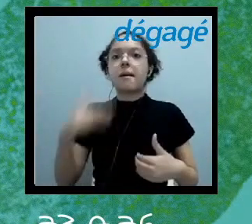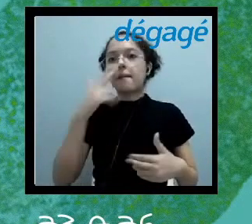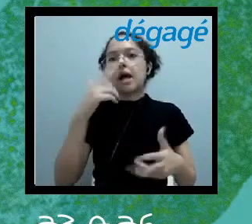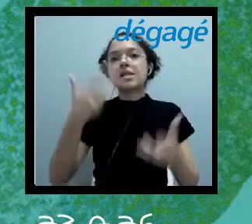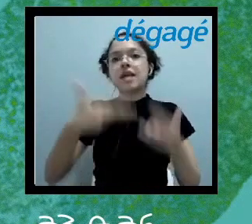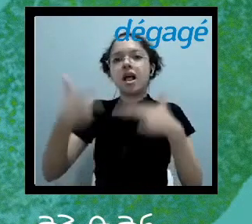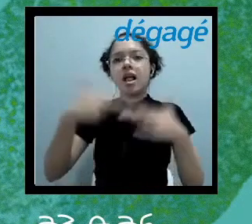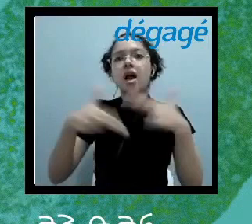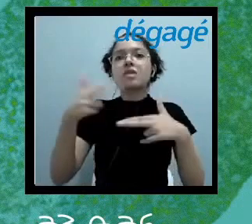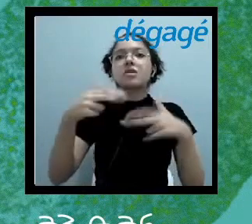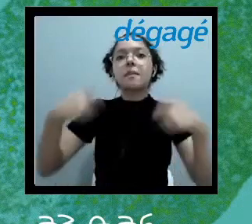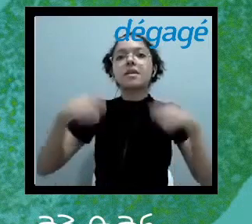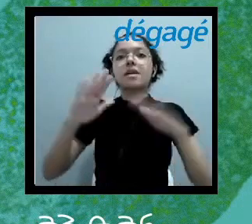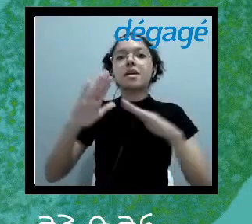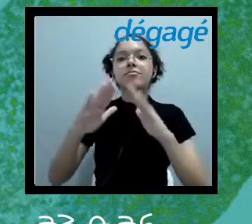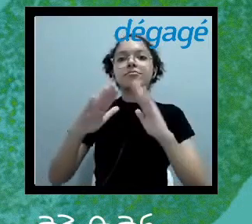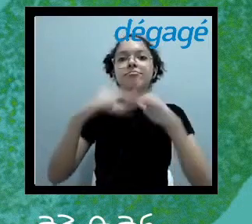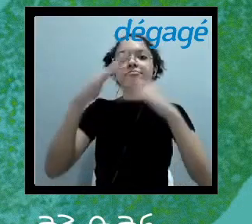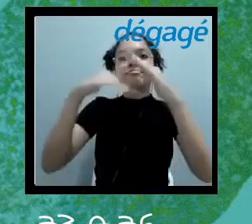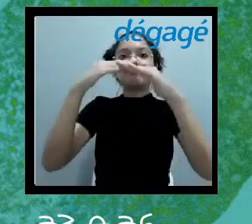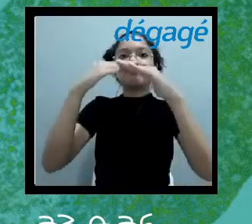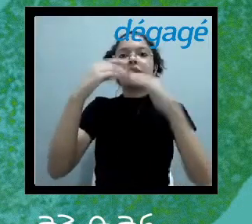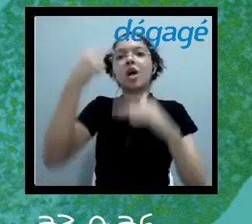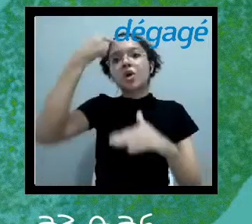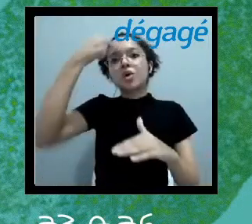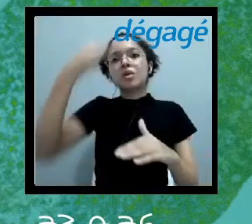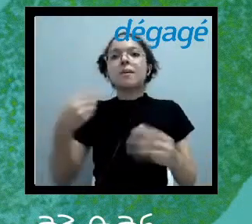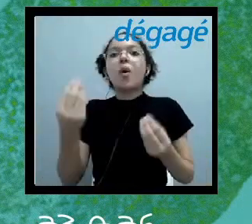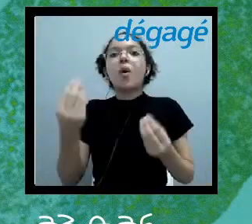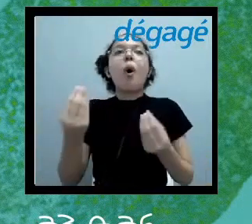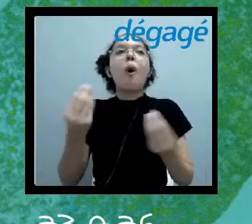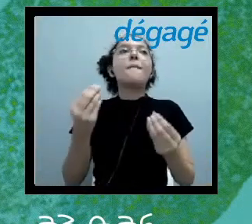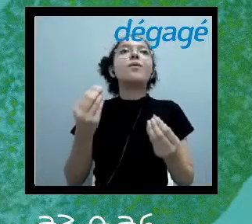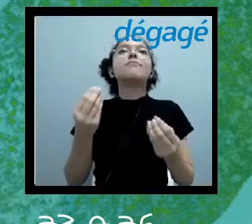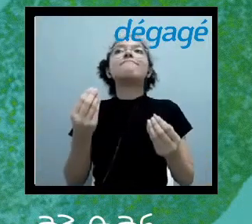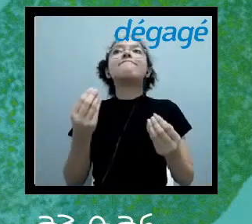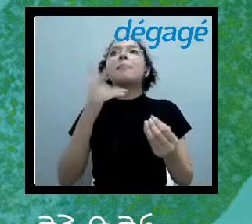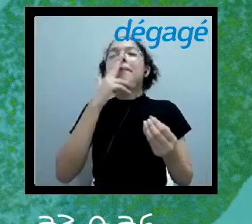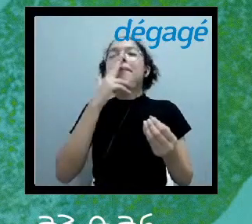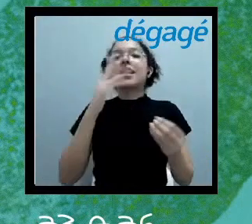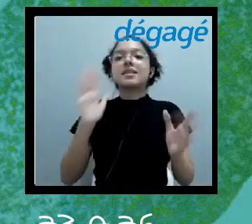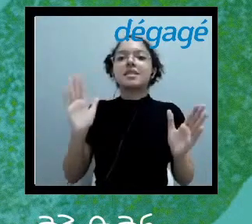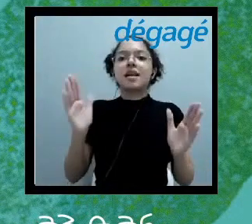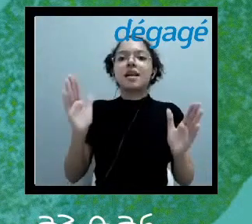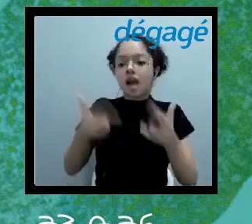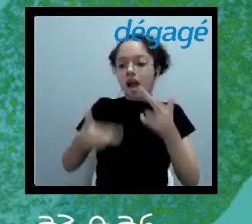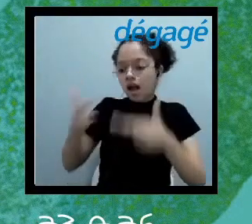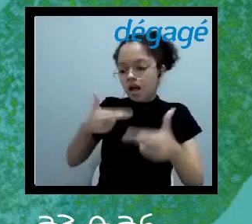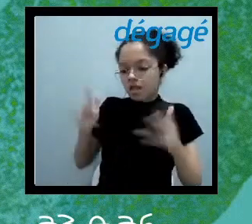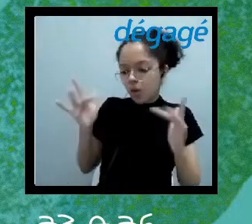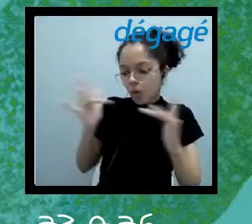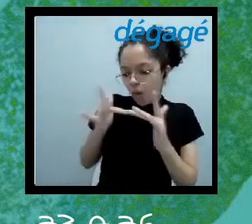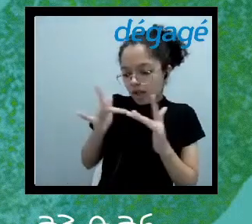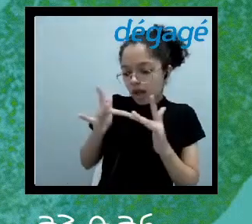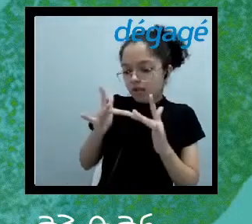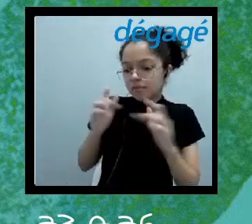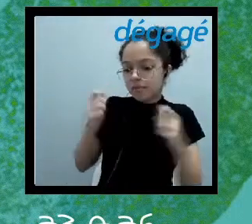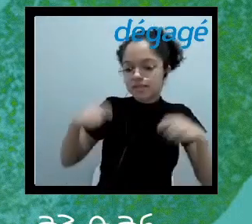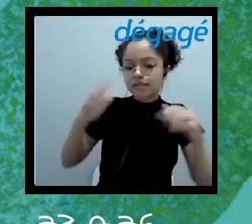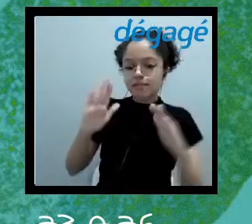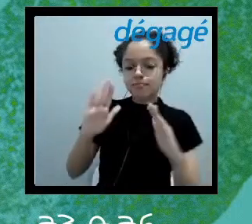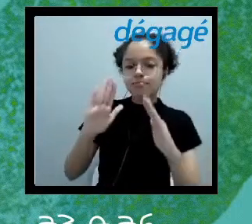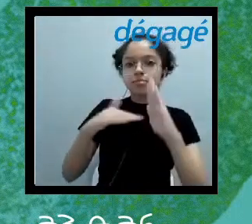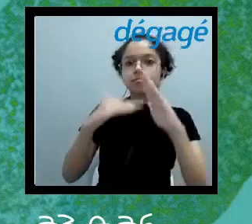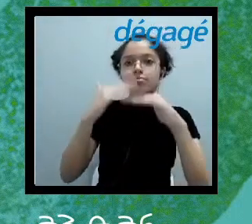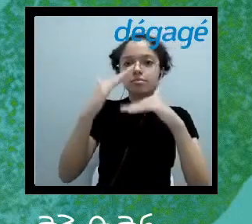não sabemos nos relacionar. Relação supõe horizontalidade, não sobreposição de um no